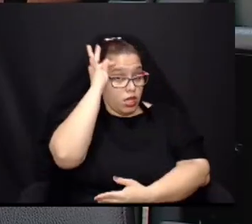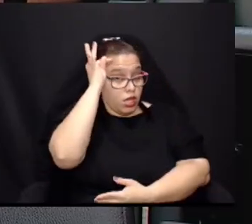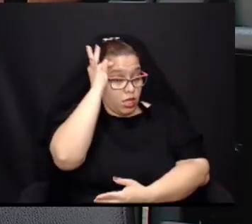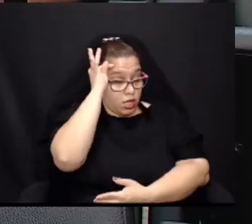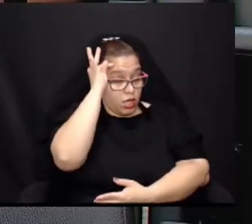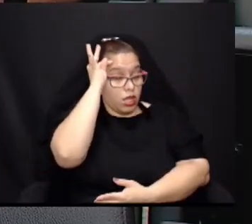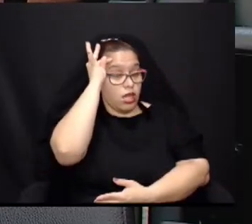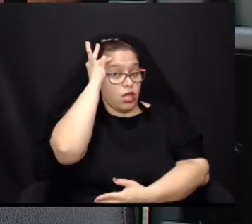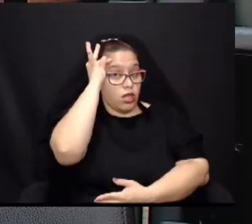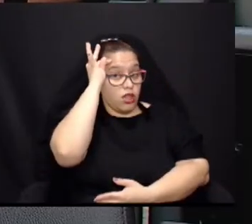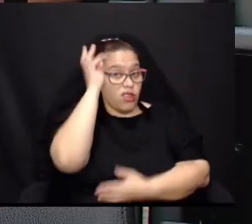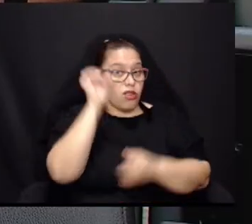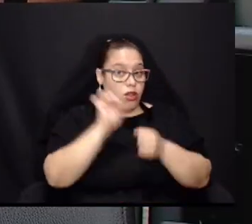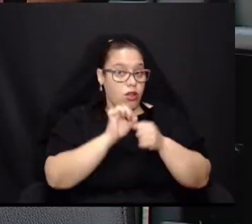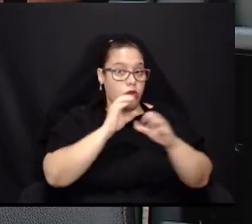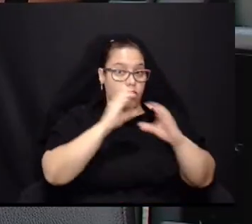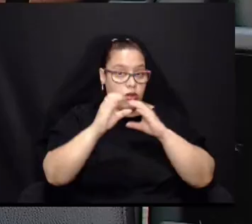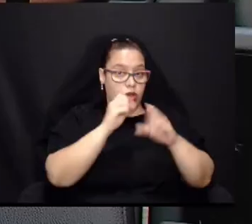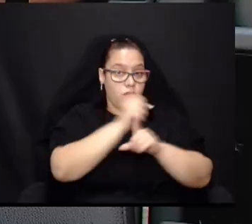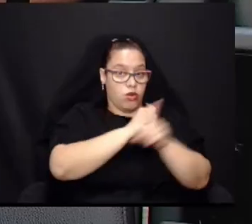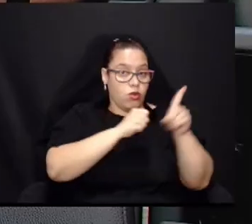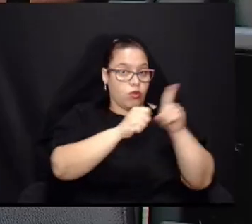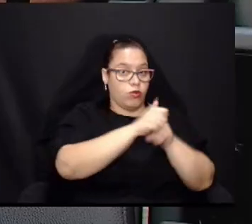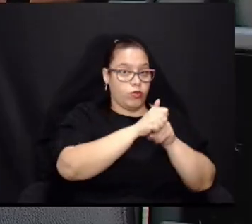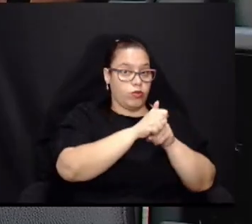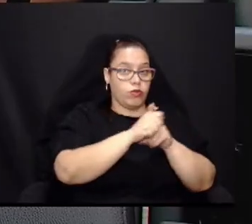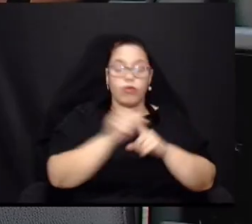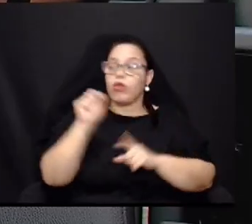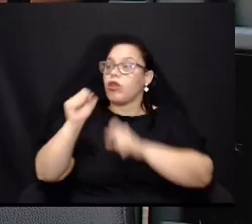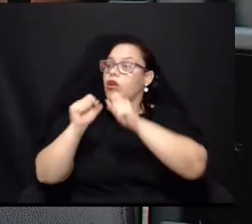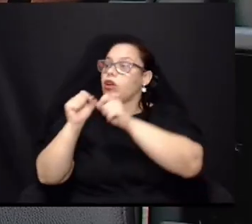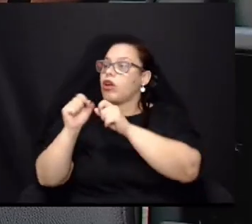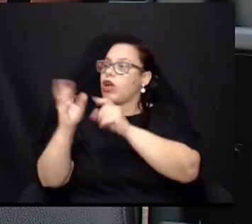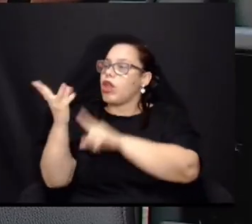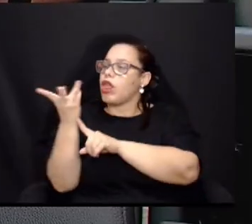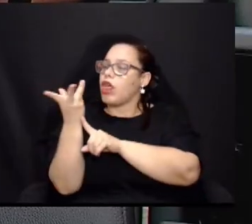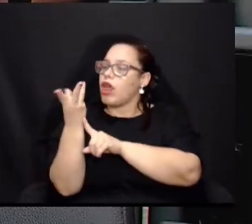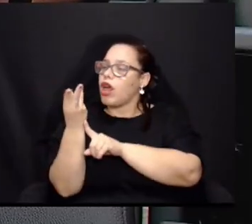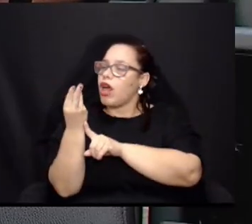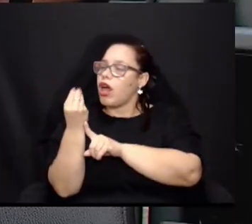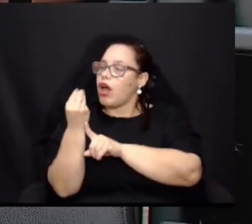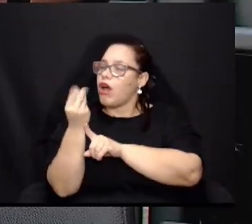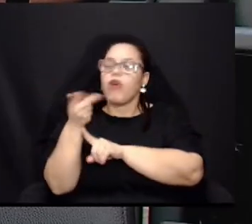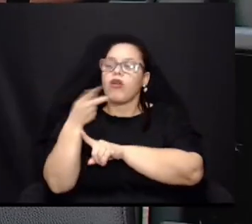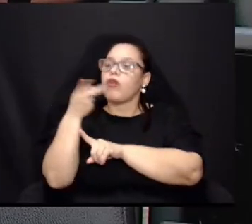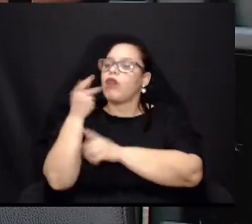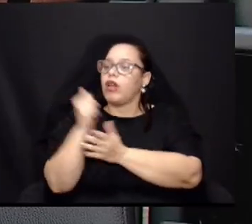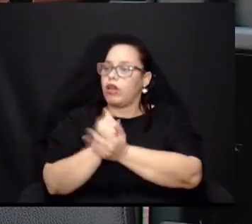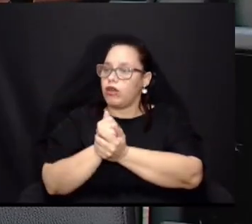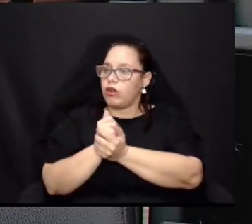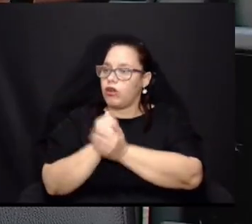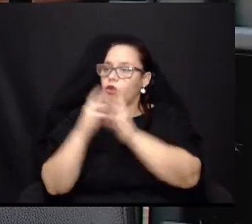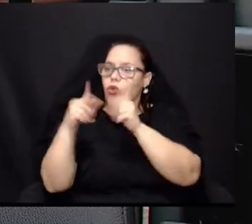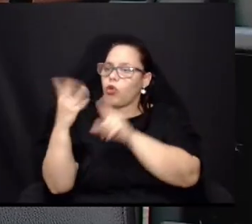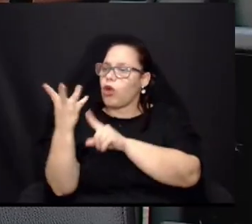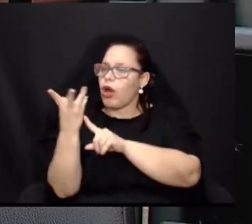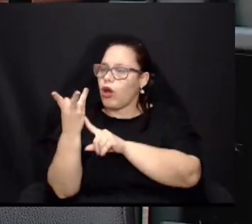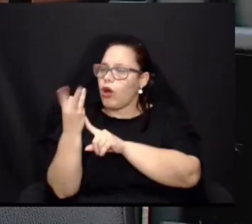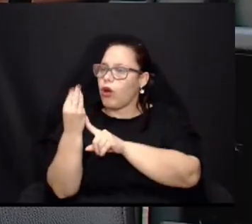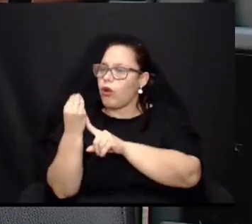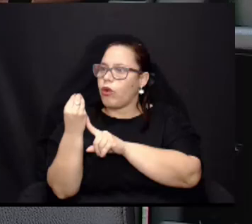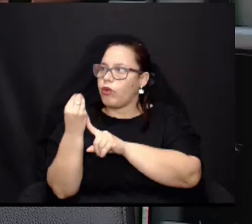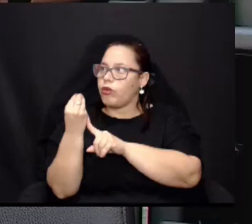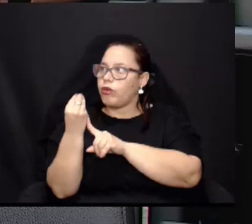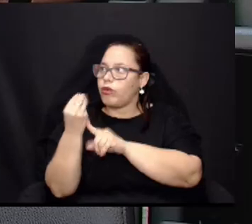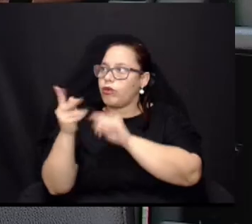pela comunicação social. E essa questão das artes que você estava falando, toda a arte que a gente vê no próprio site da